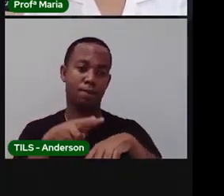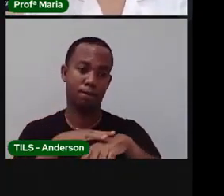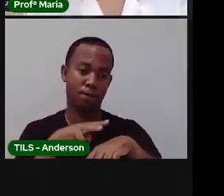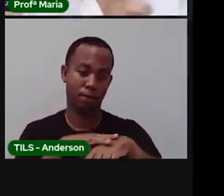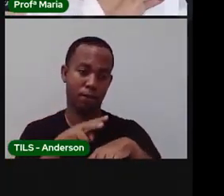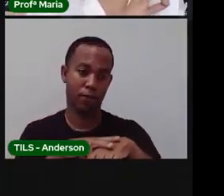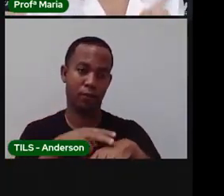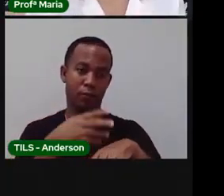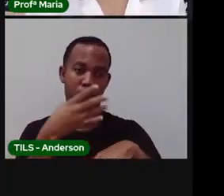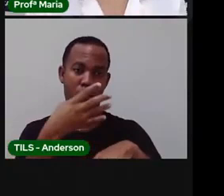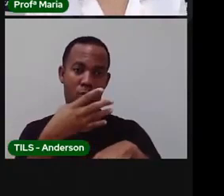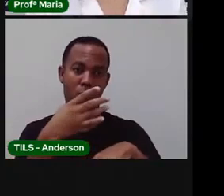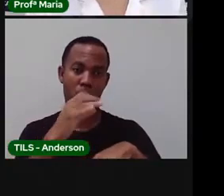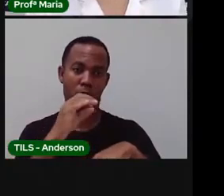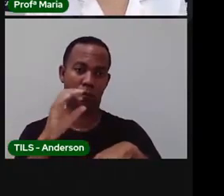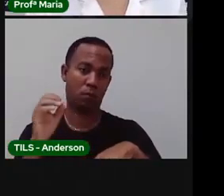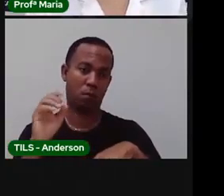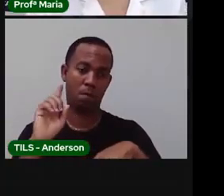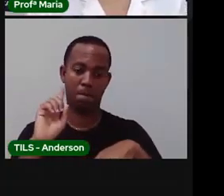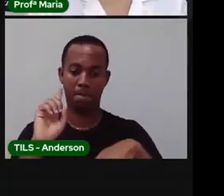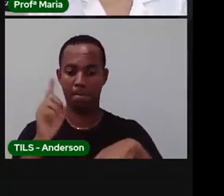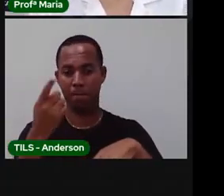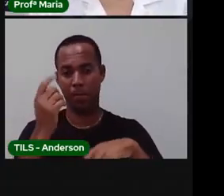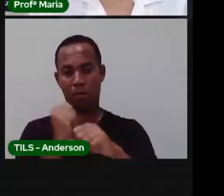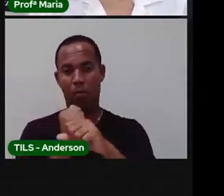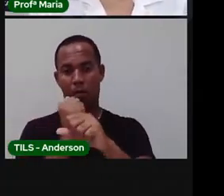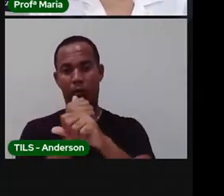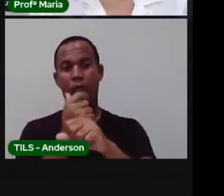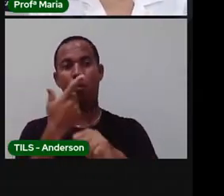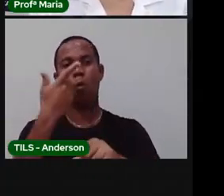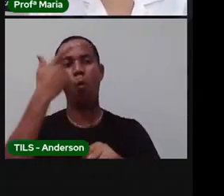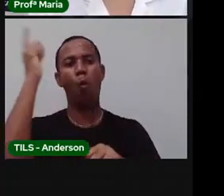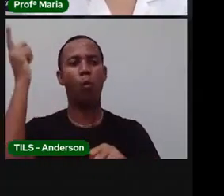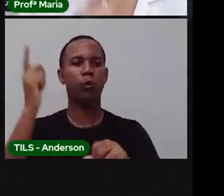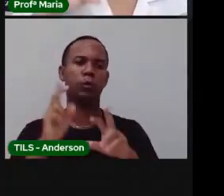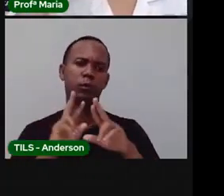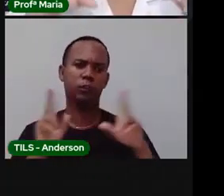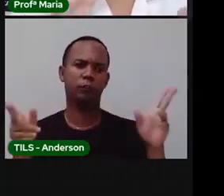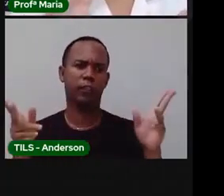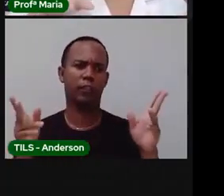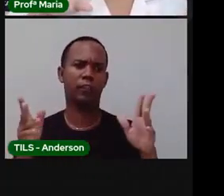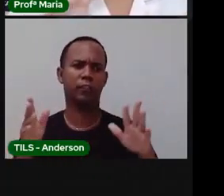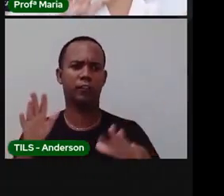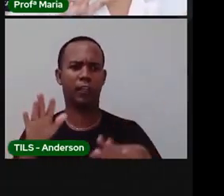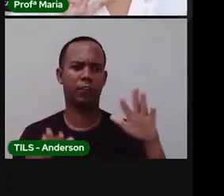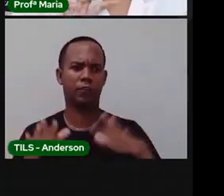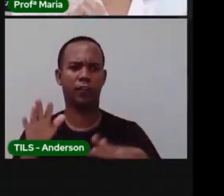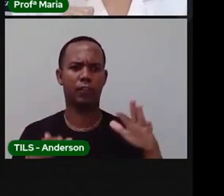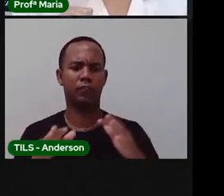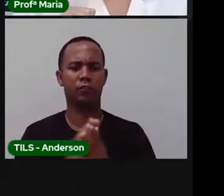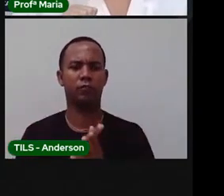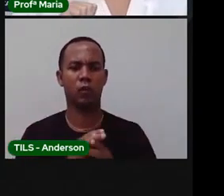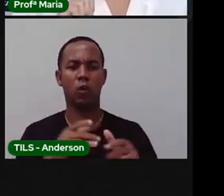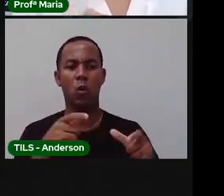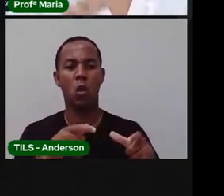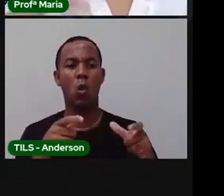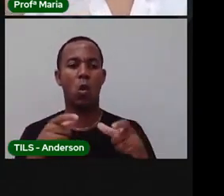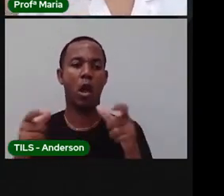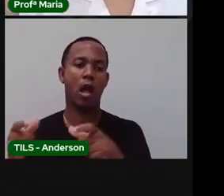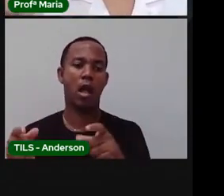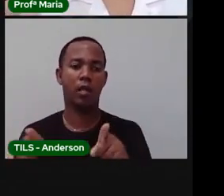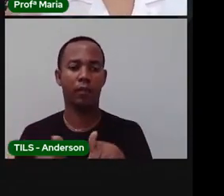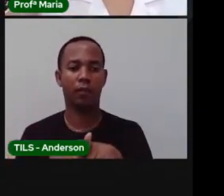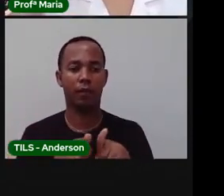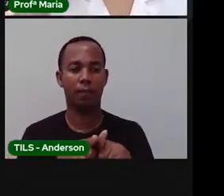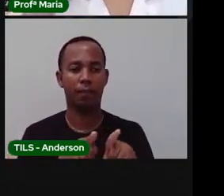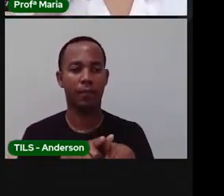certo? Na outra tabela já não fala assim, já dá um outro prazo. Por quê? Depende de quê? Depende do lugar, Depende de